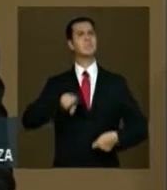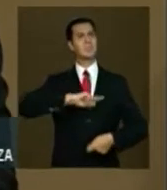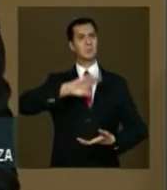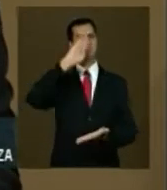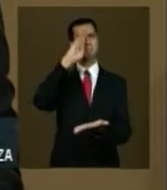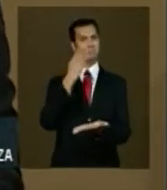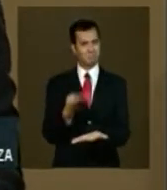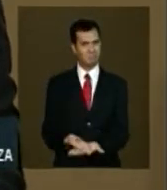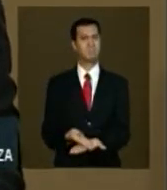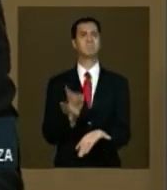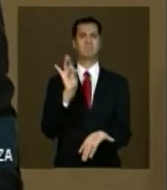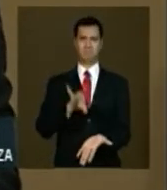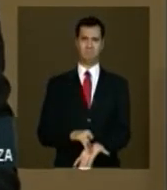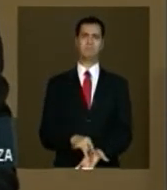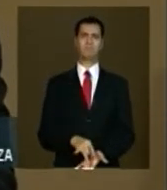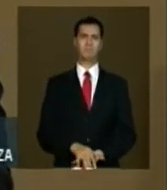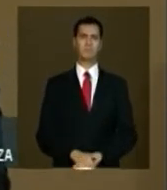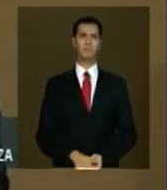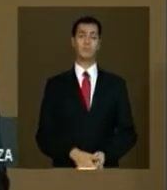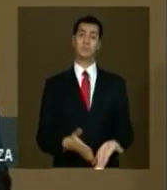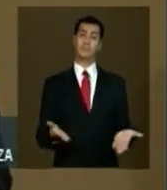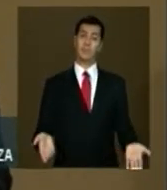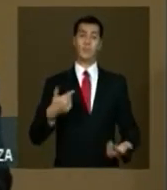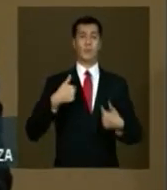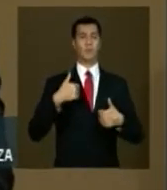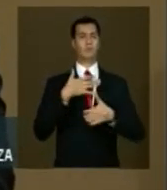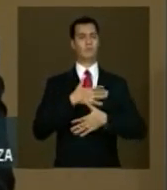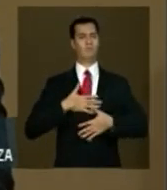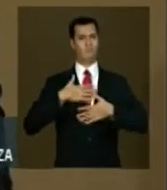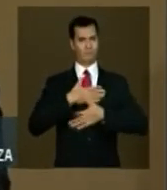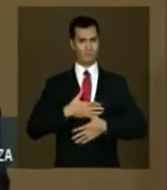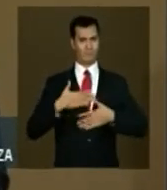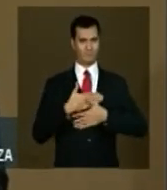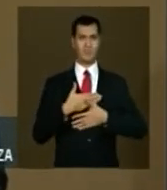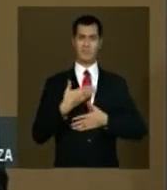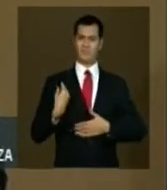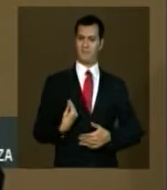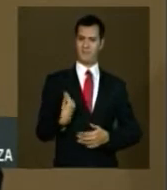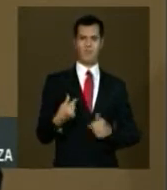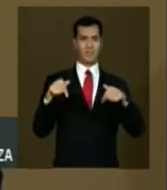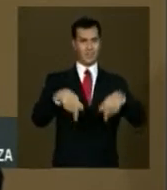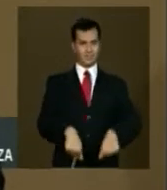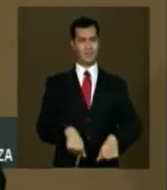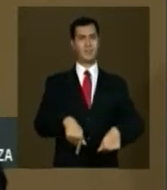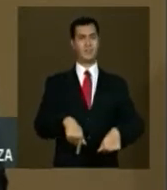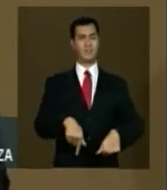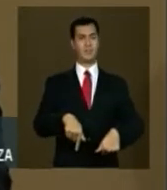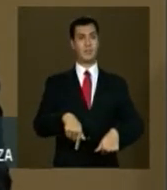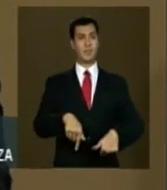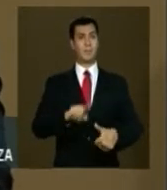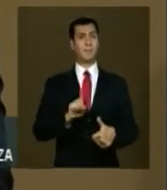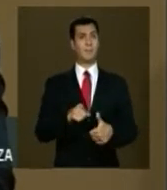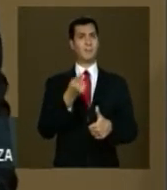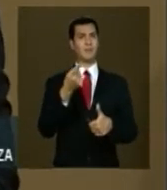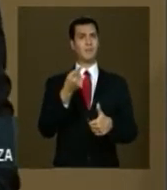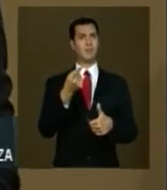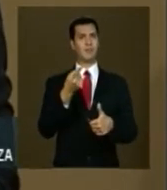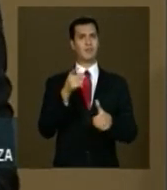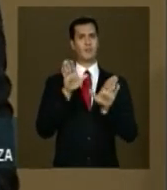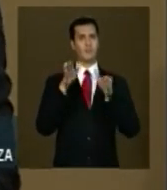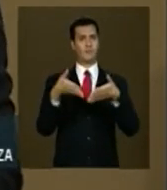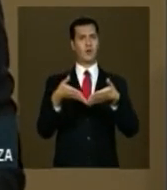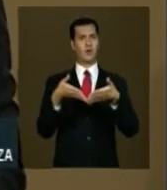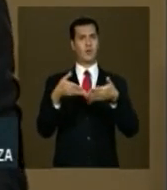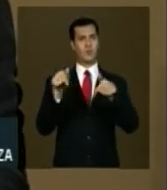em conta de modo que para mim uma honra participar dessa primeira edição do fórum realizada fora de Nova York um fato que